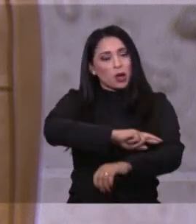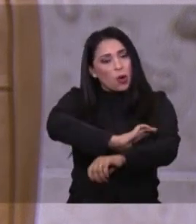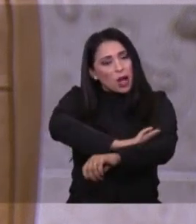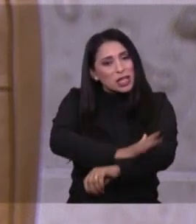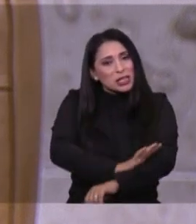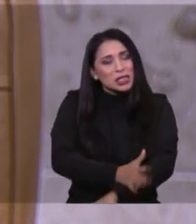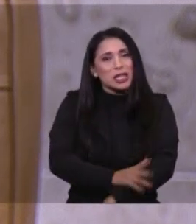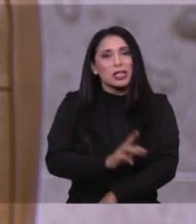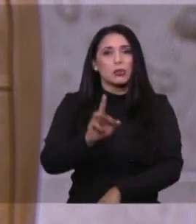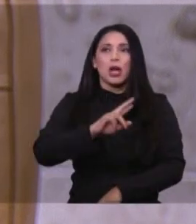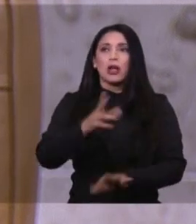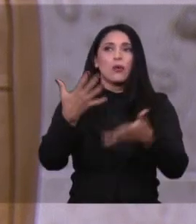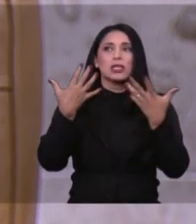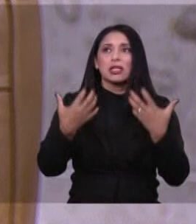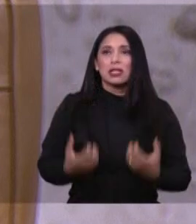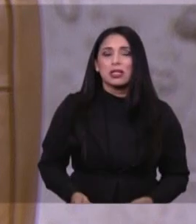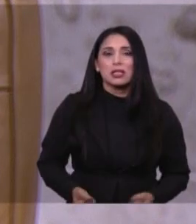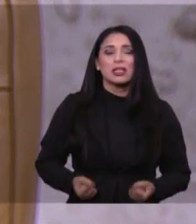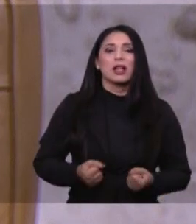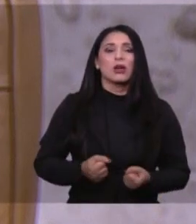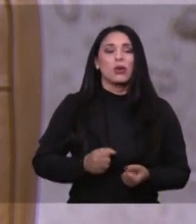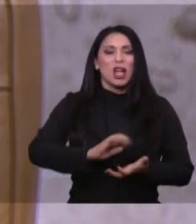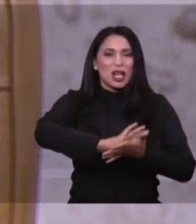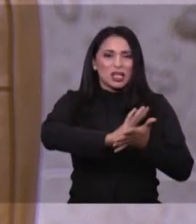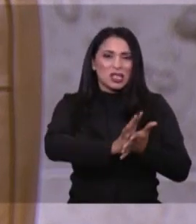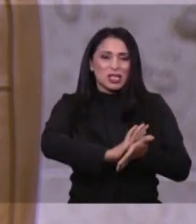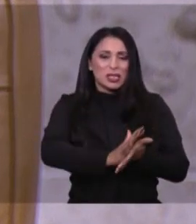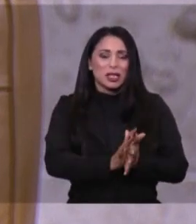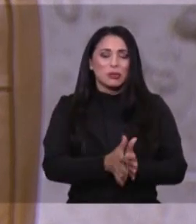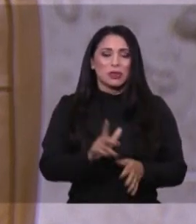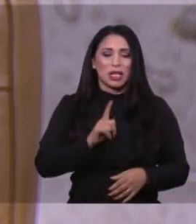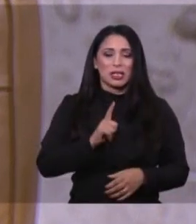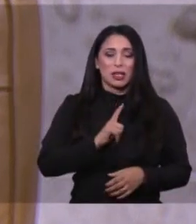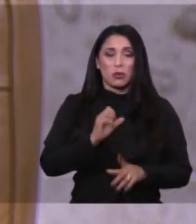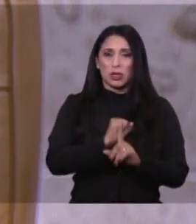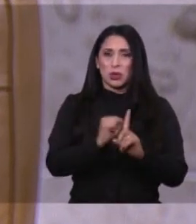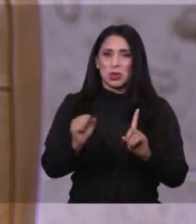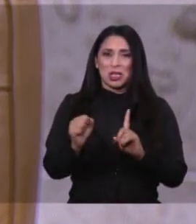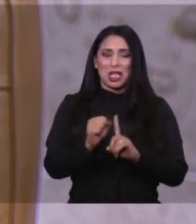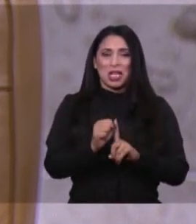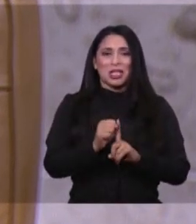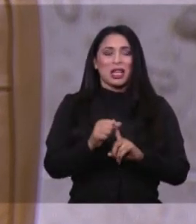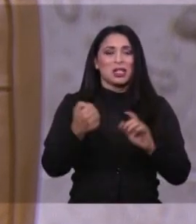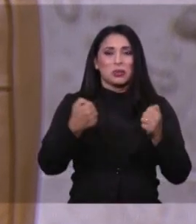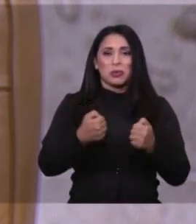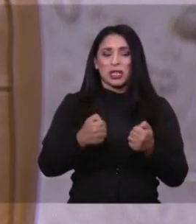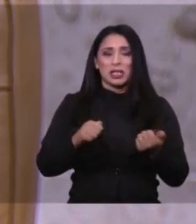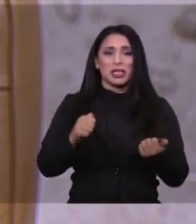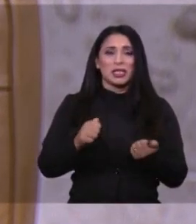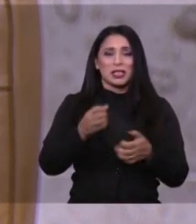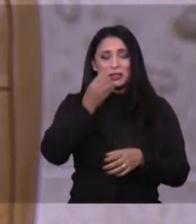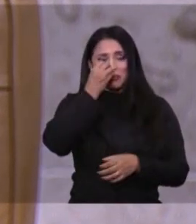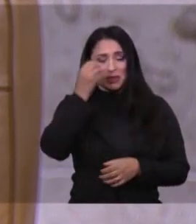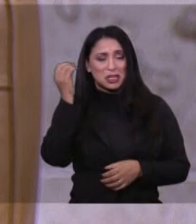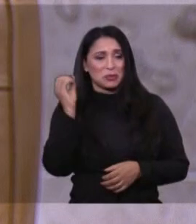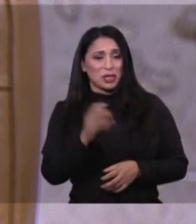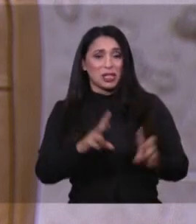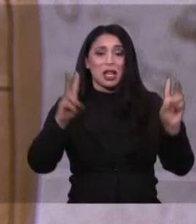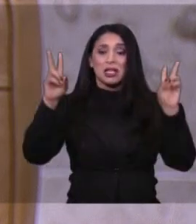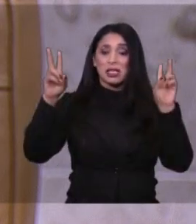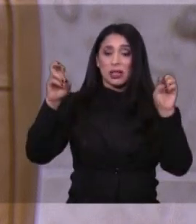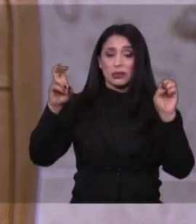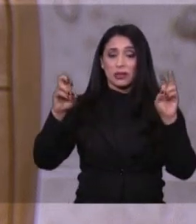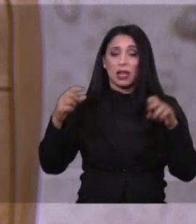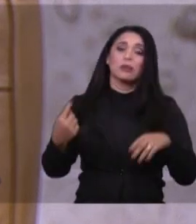à discriminação, atitudes que devem ser repudiadas pela sociedade, são temáticas que apenas há